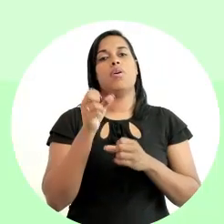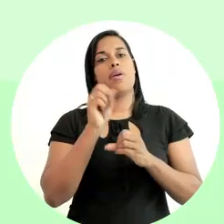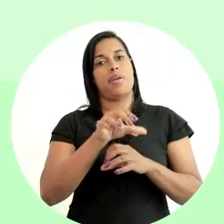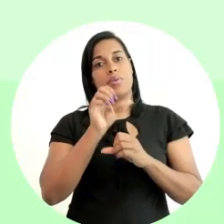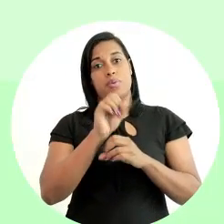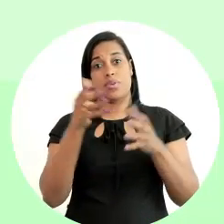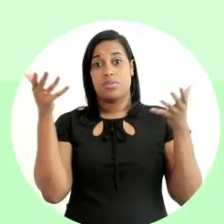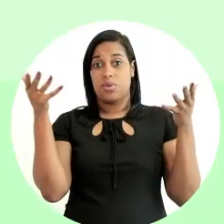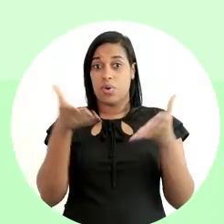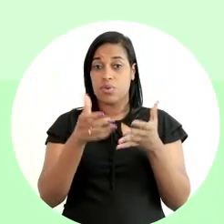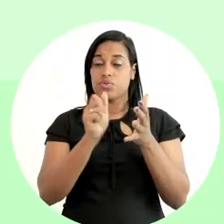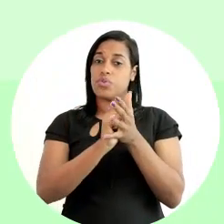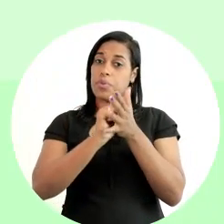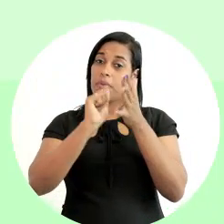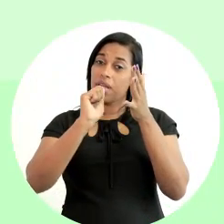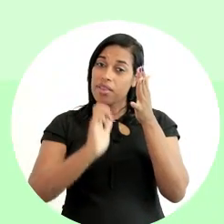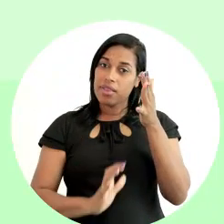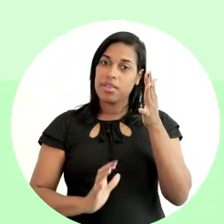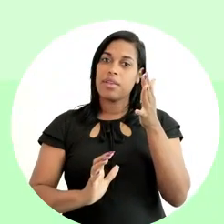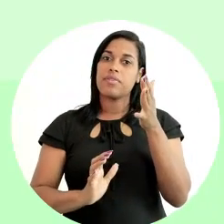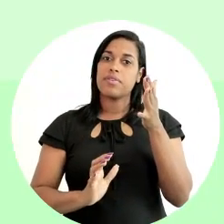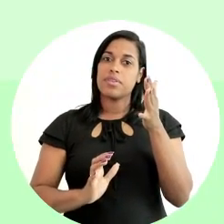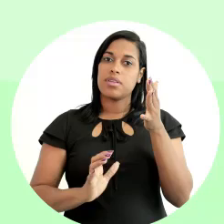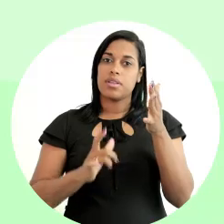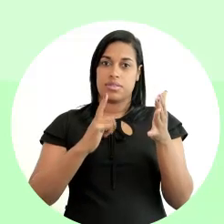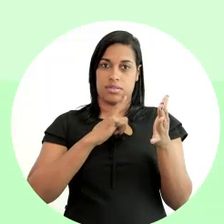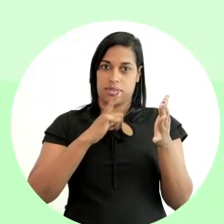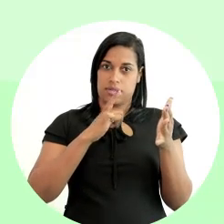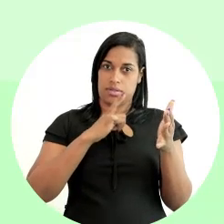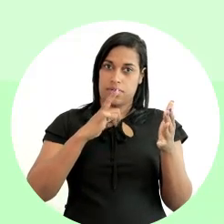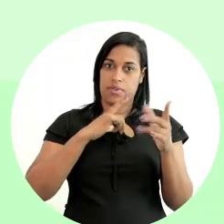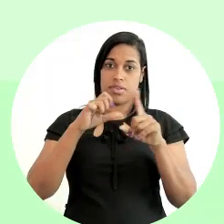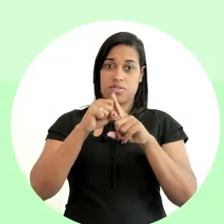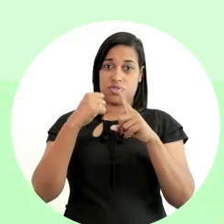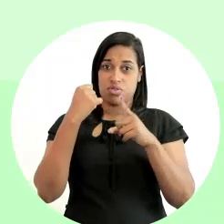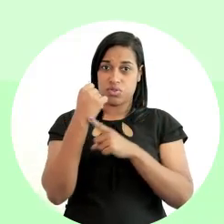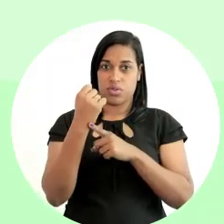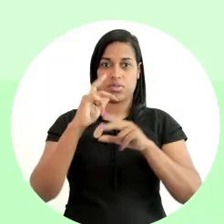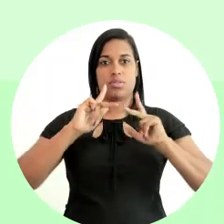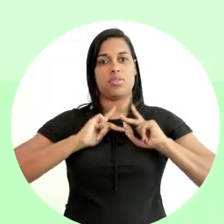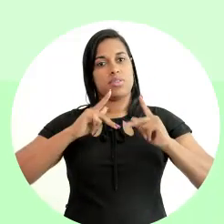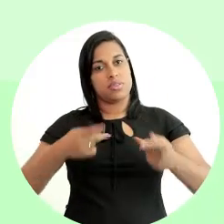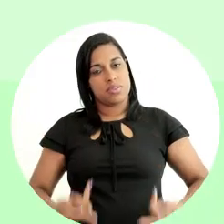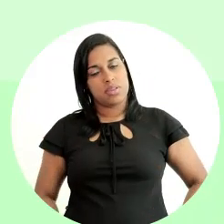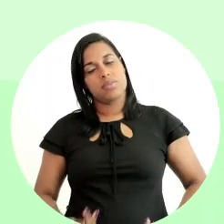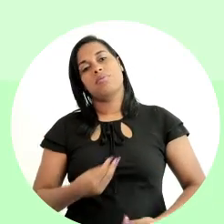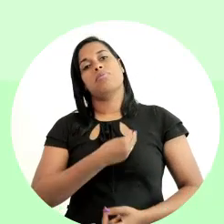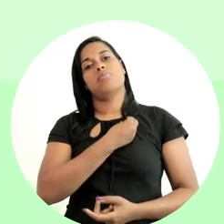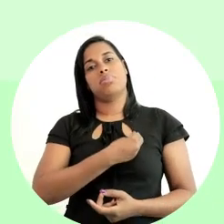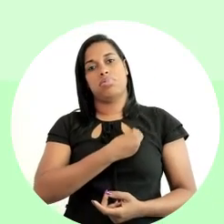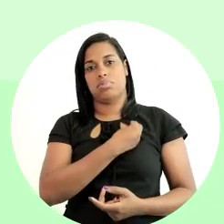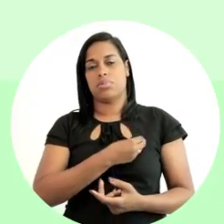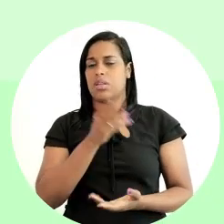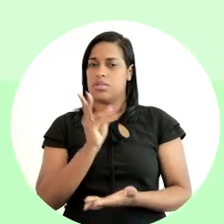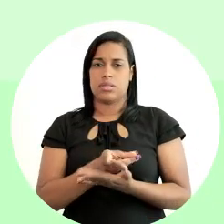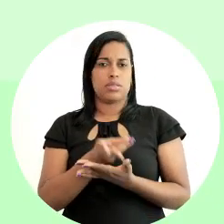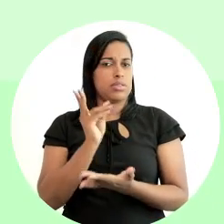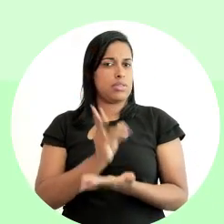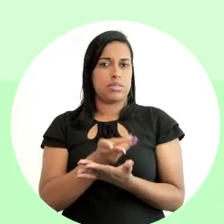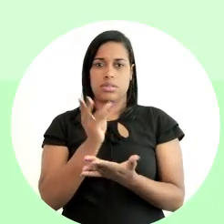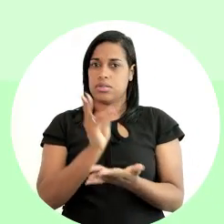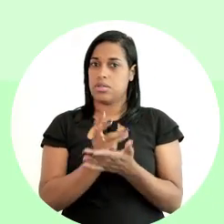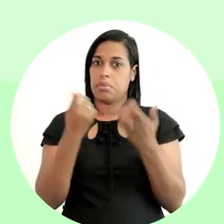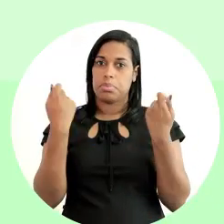a educação é uma atividade que, enquanto houver sociedade humana, existirá. E sempre